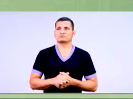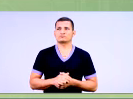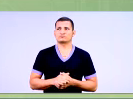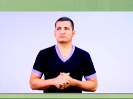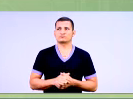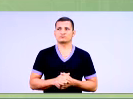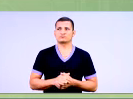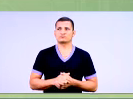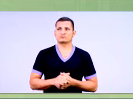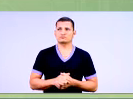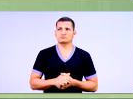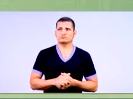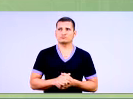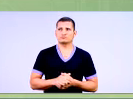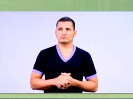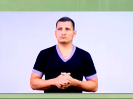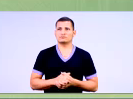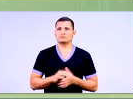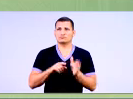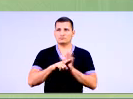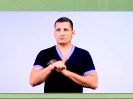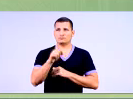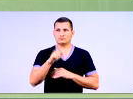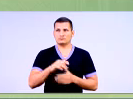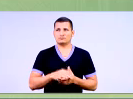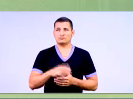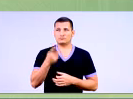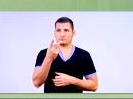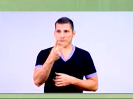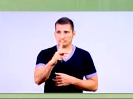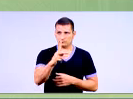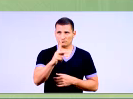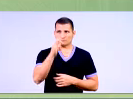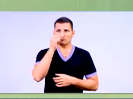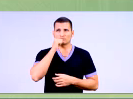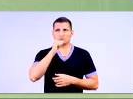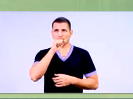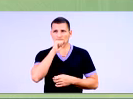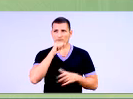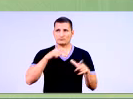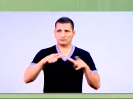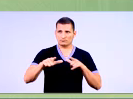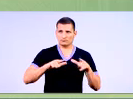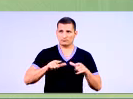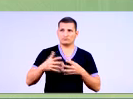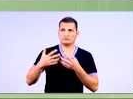year? Então, a pergunta é, a sua mãe trabalhará no